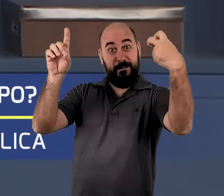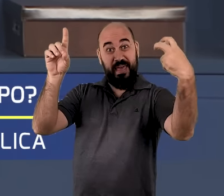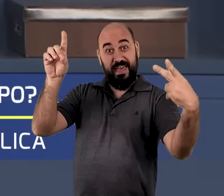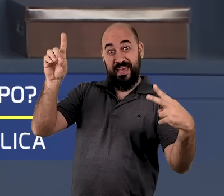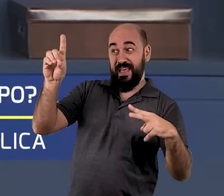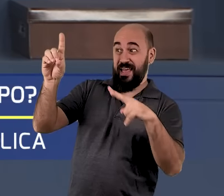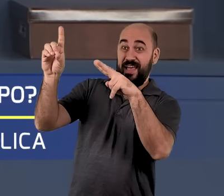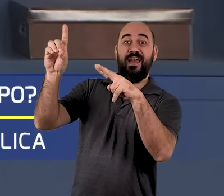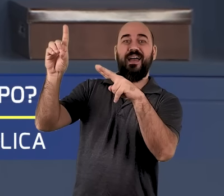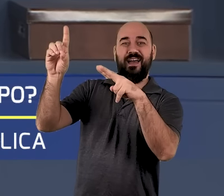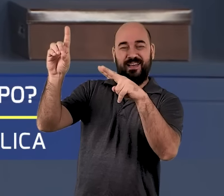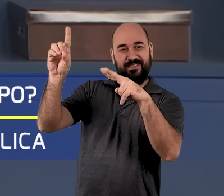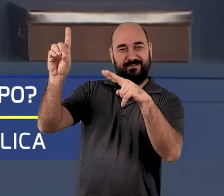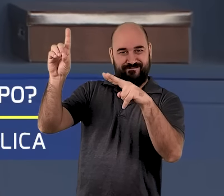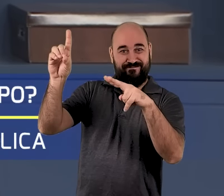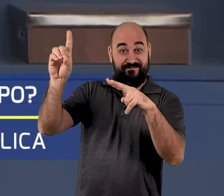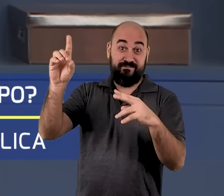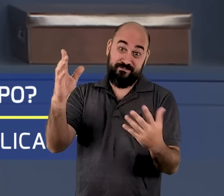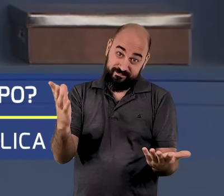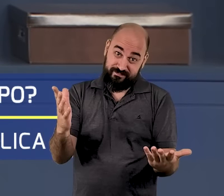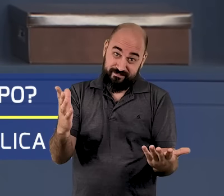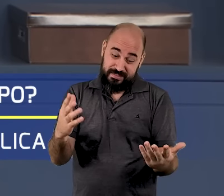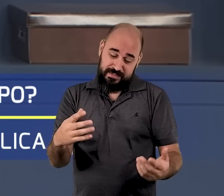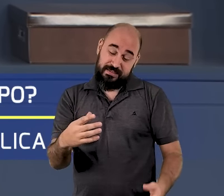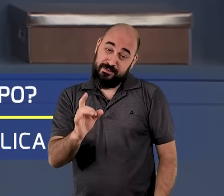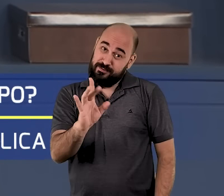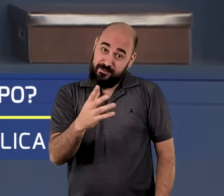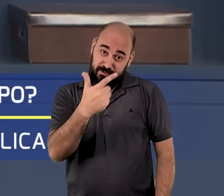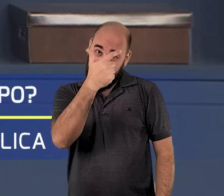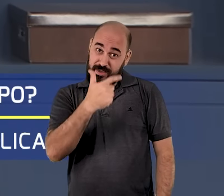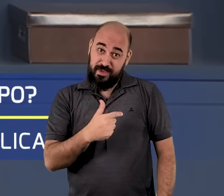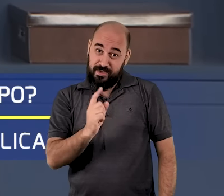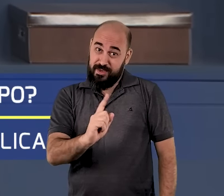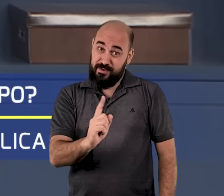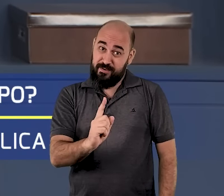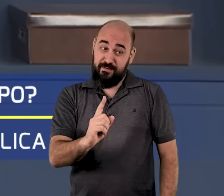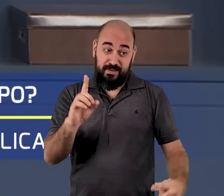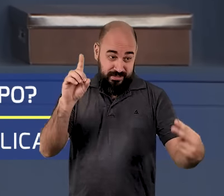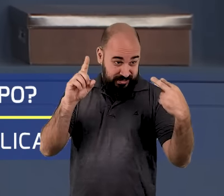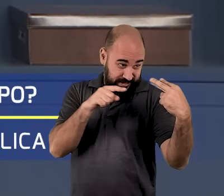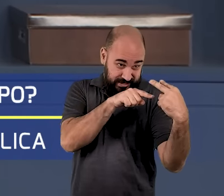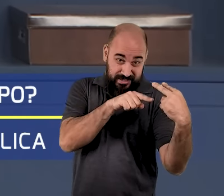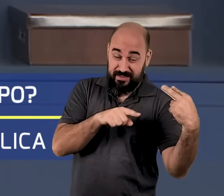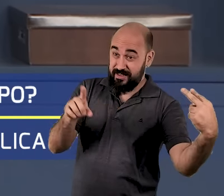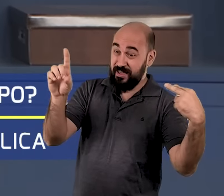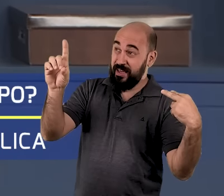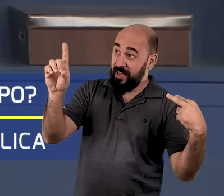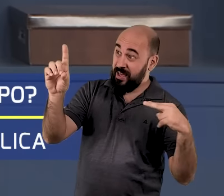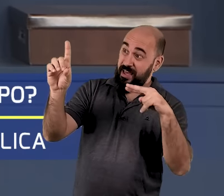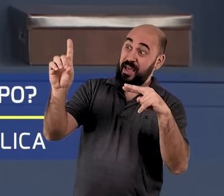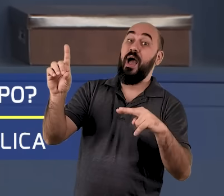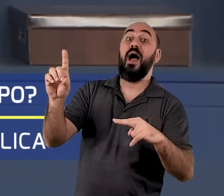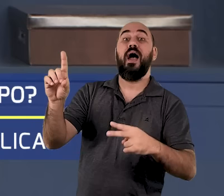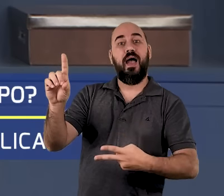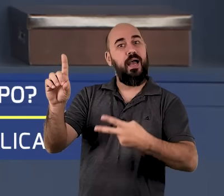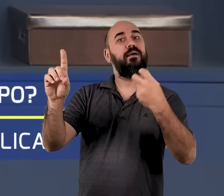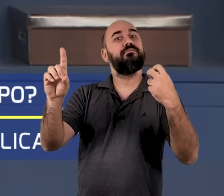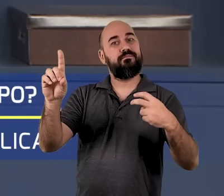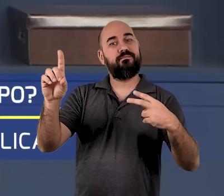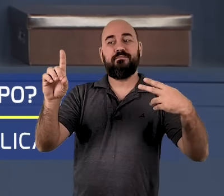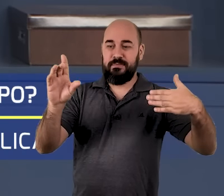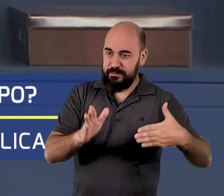exemplo eles percebam que de fato vale a pena andar nos caminhos do Senhor. Que o Senhor, pelo Espírito Santo, santifique a